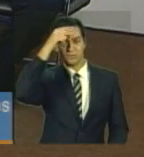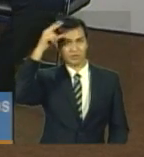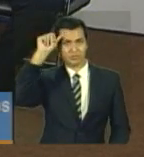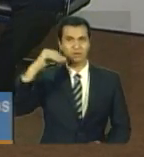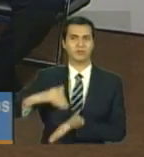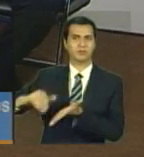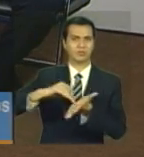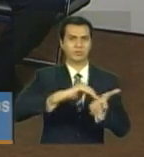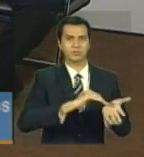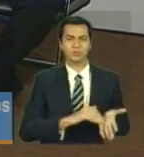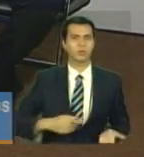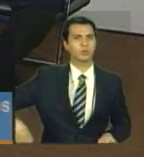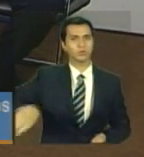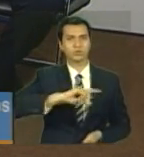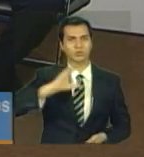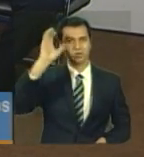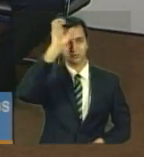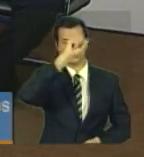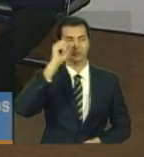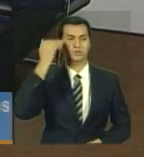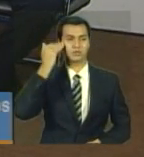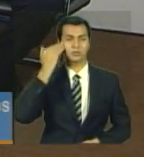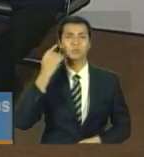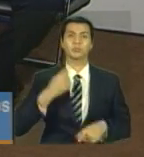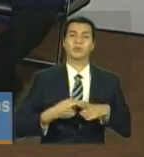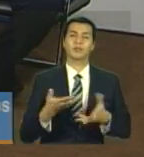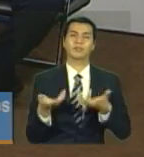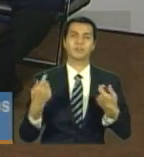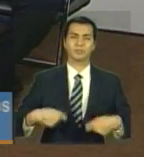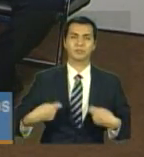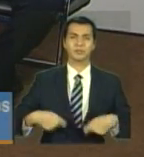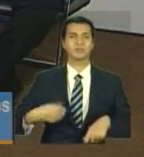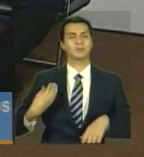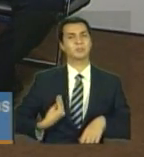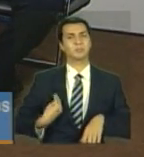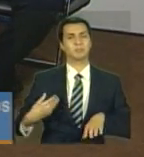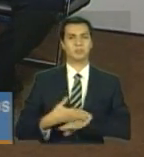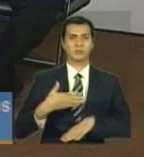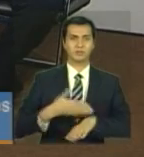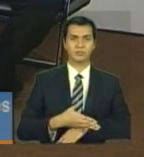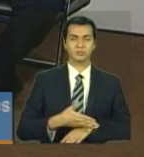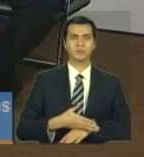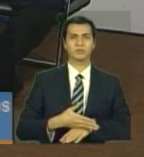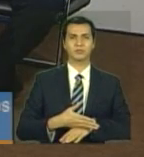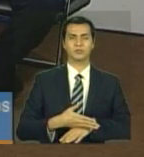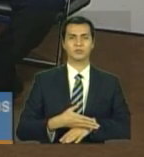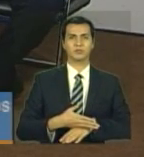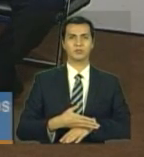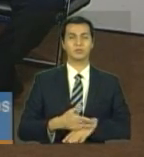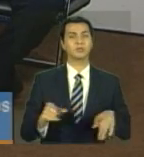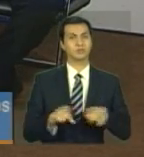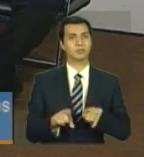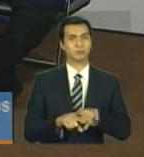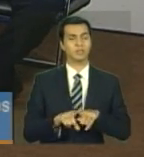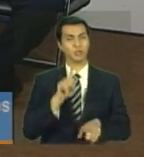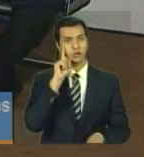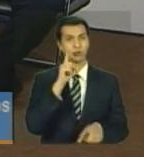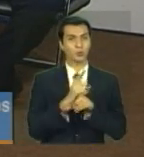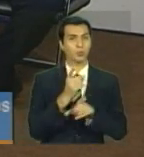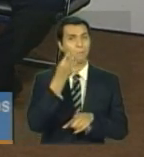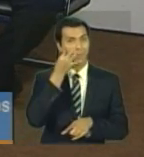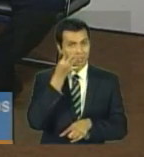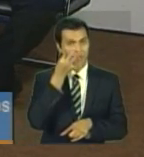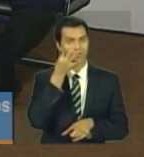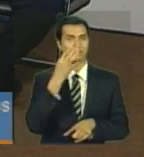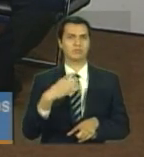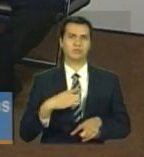dos secretários municipais, para um maior apoio à participação nessas capacitações, inclusive nos encontros presenciais organizados